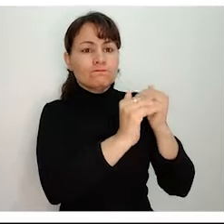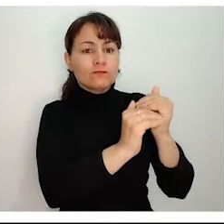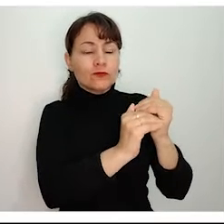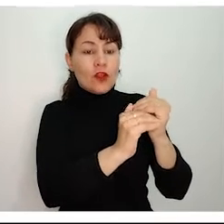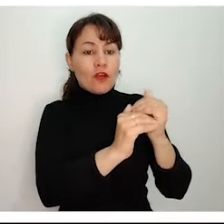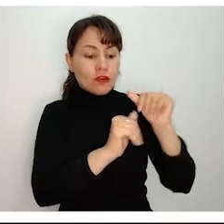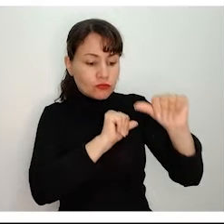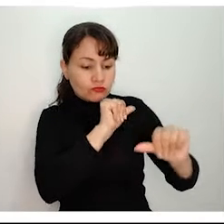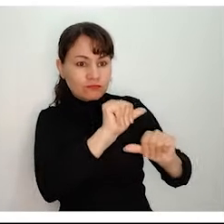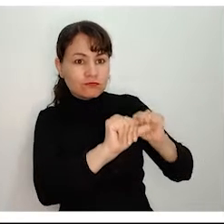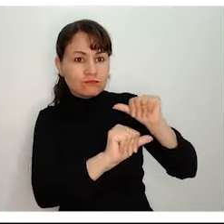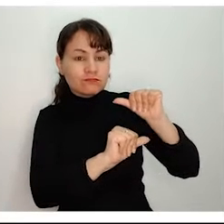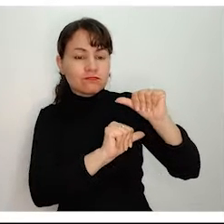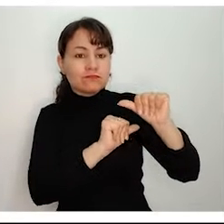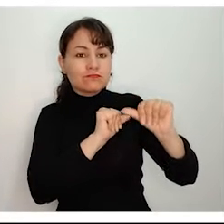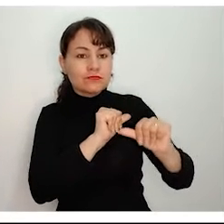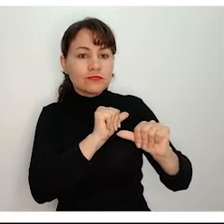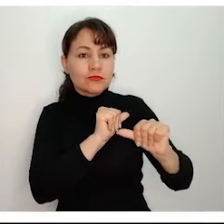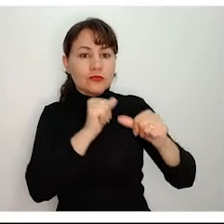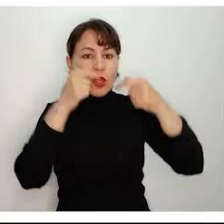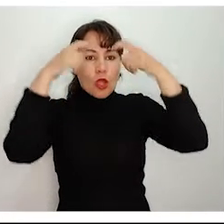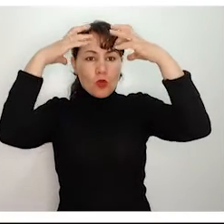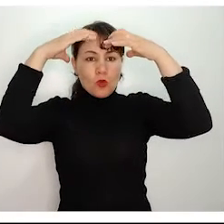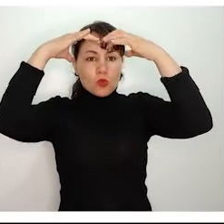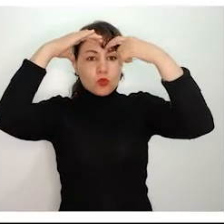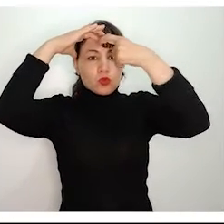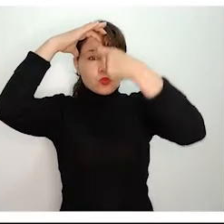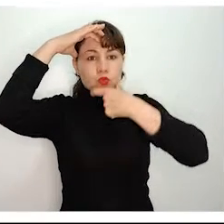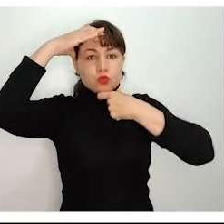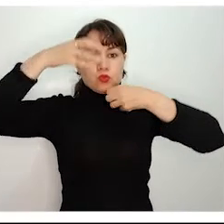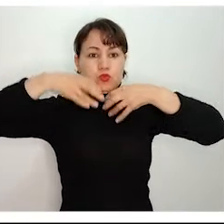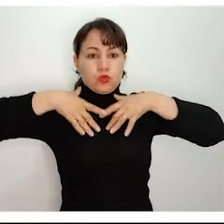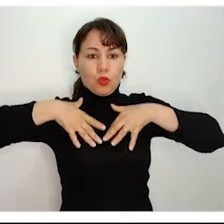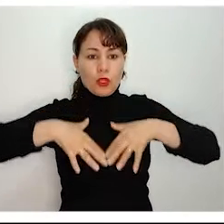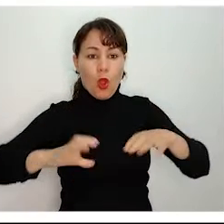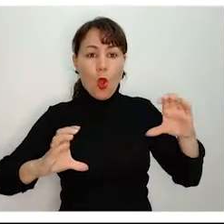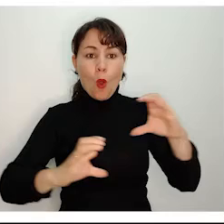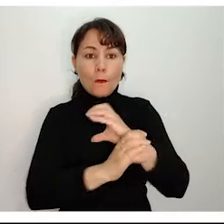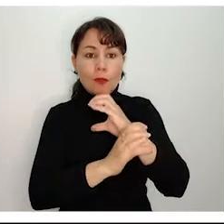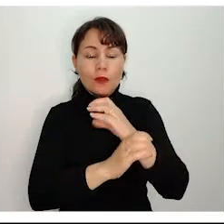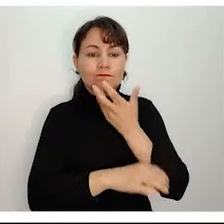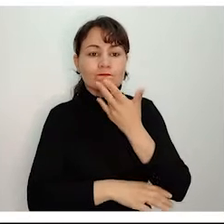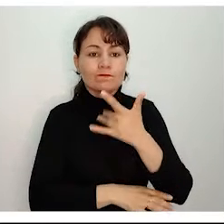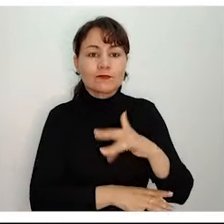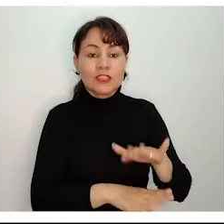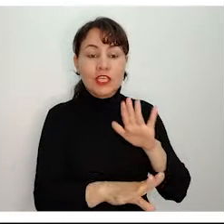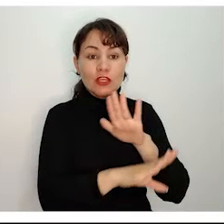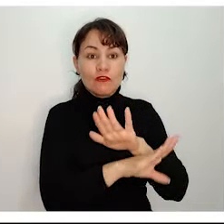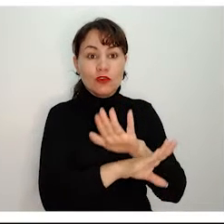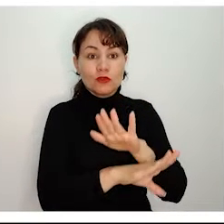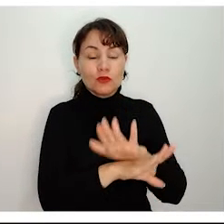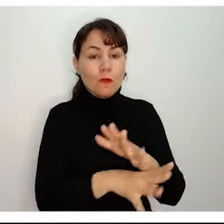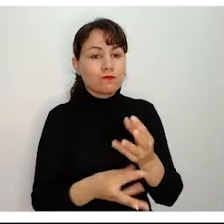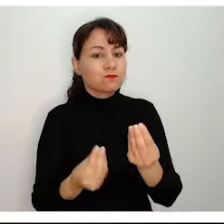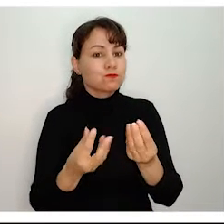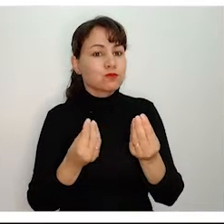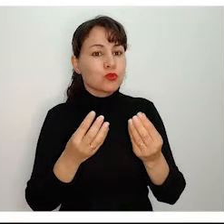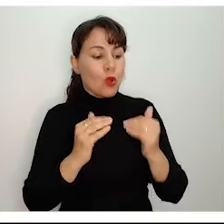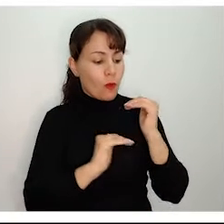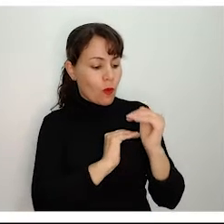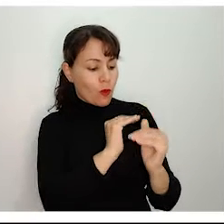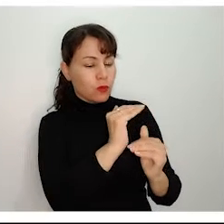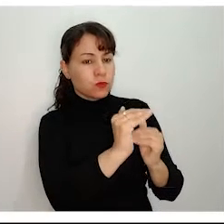do desenvolvimento vai se transformar então no sistema nervoso central completo da criança, e que vai colaborar e